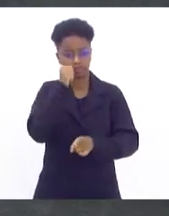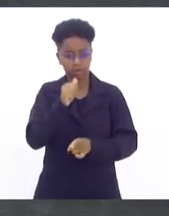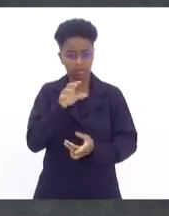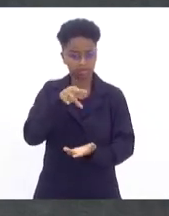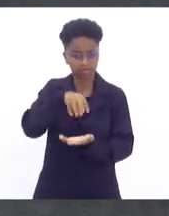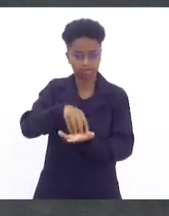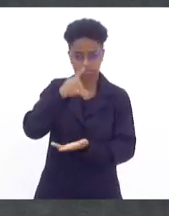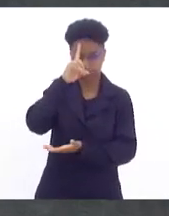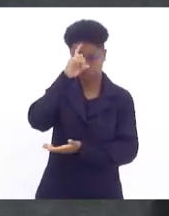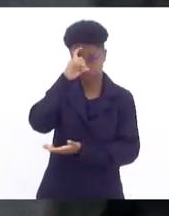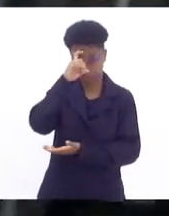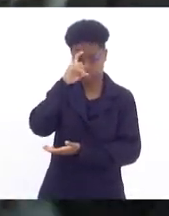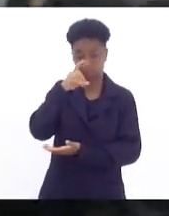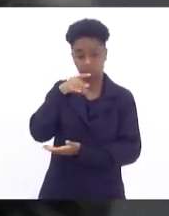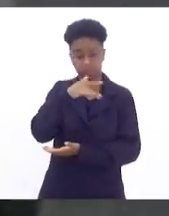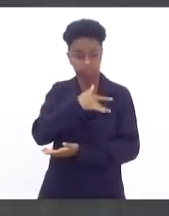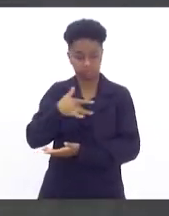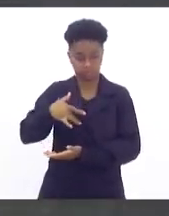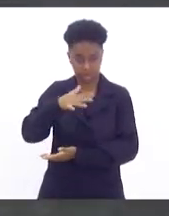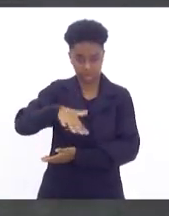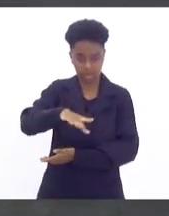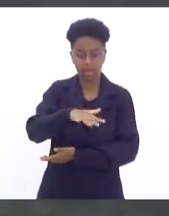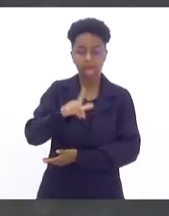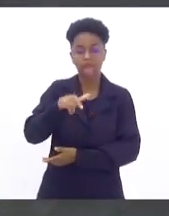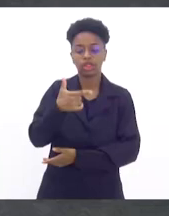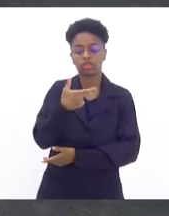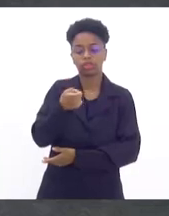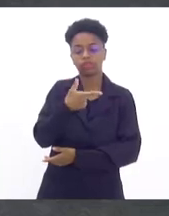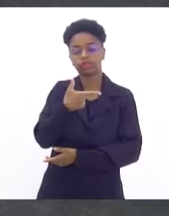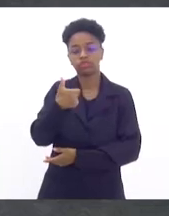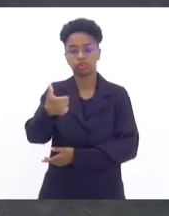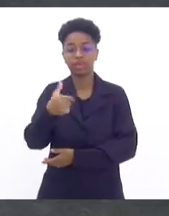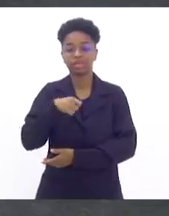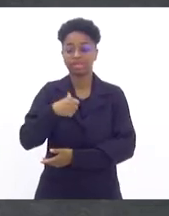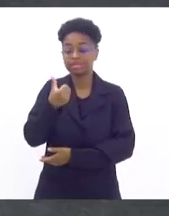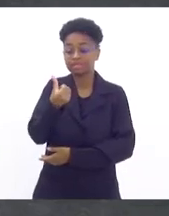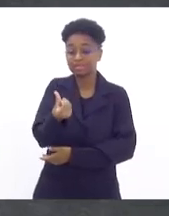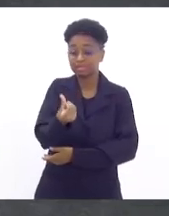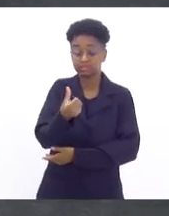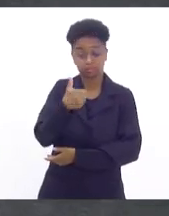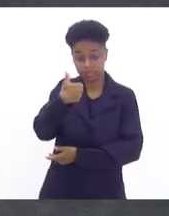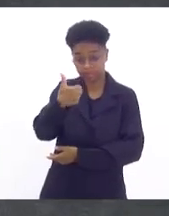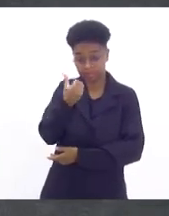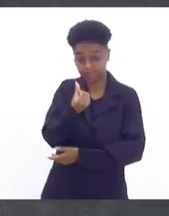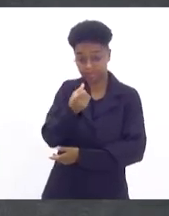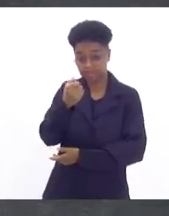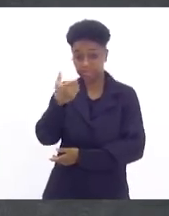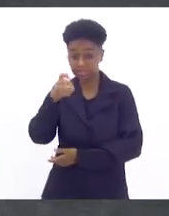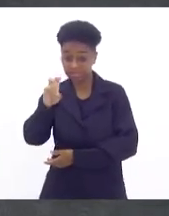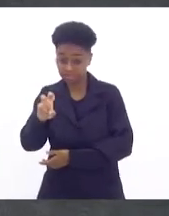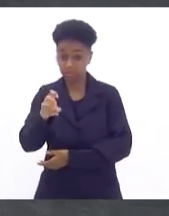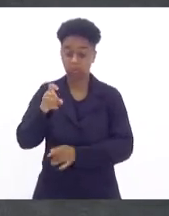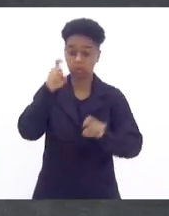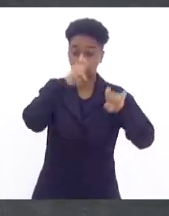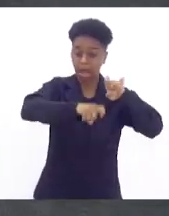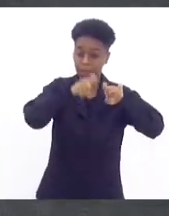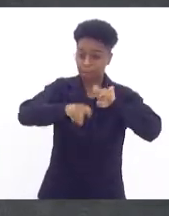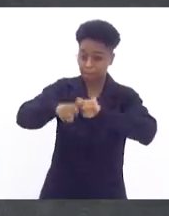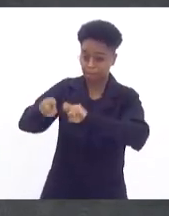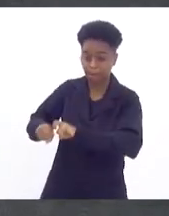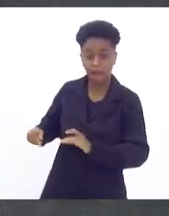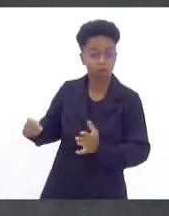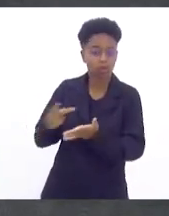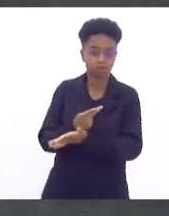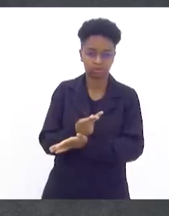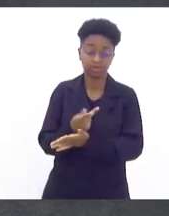foi 2021 com denúncia sobre 165 violações justamente e